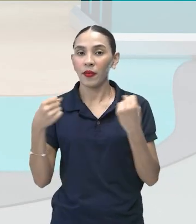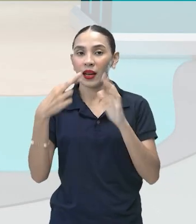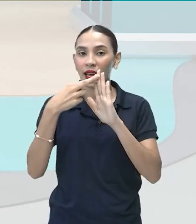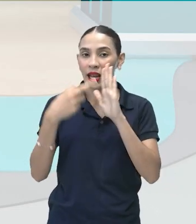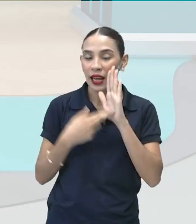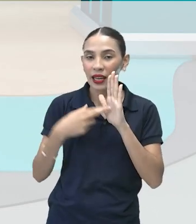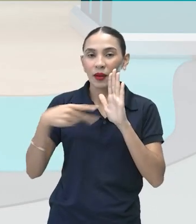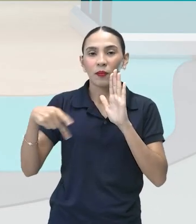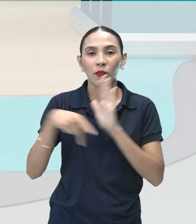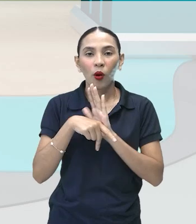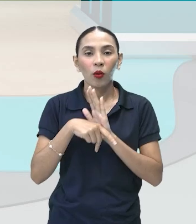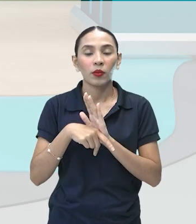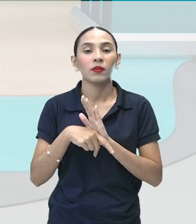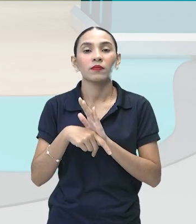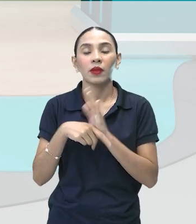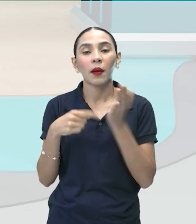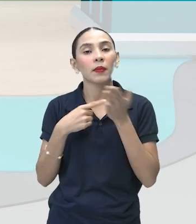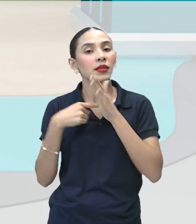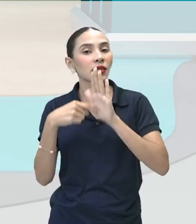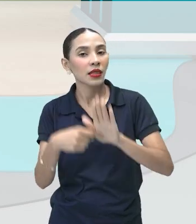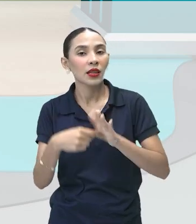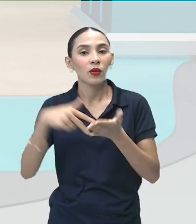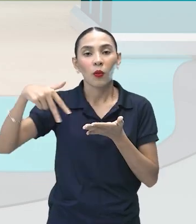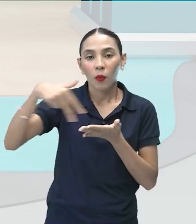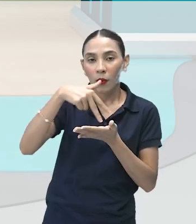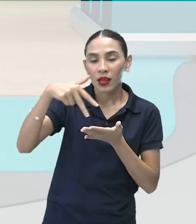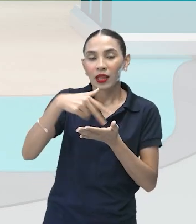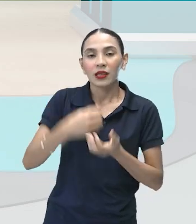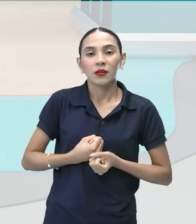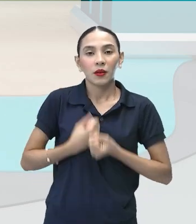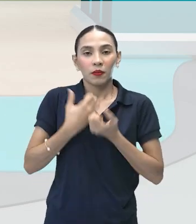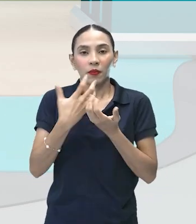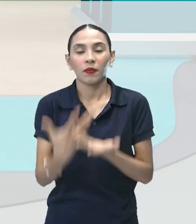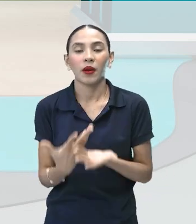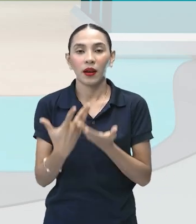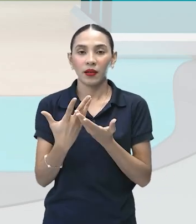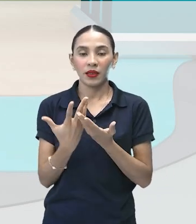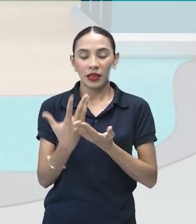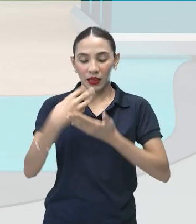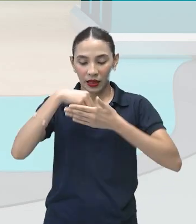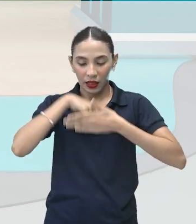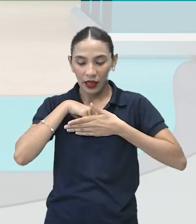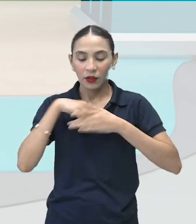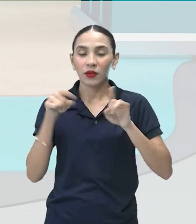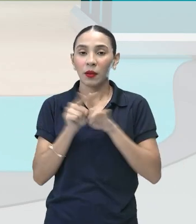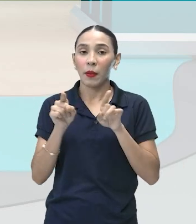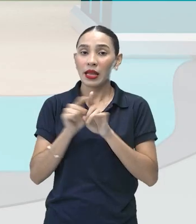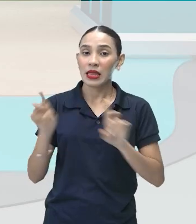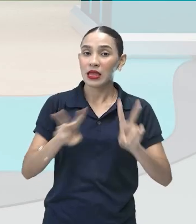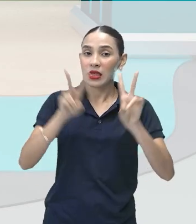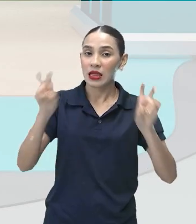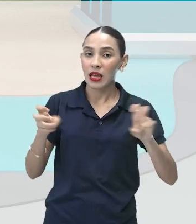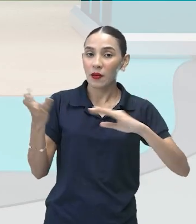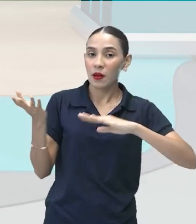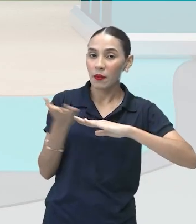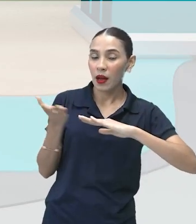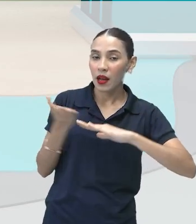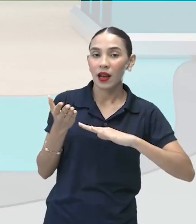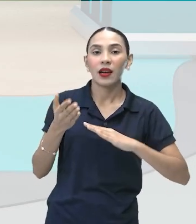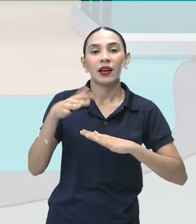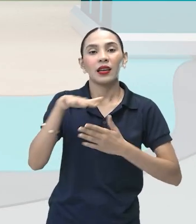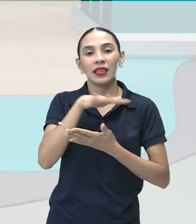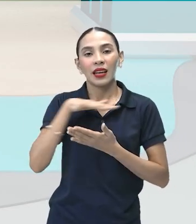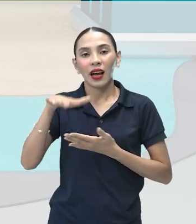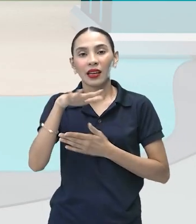balé, buscando uma dança que refletisse sentimentos profundos, temas contemporâneos e questões sociais.